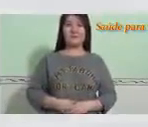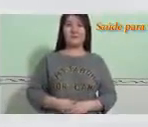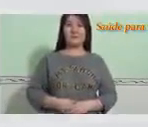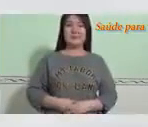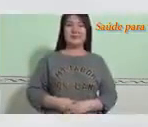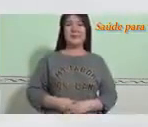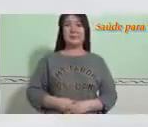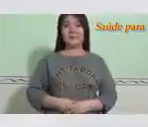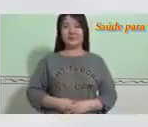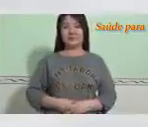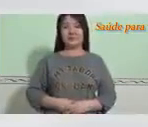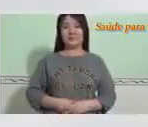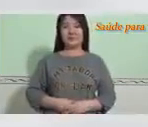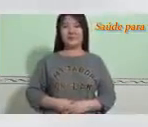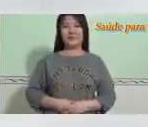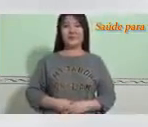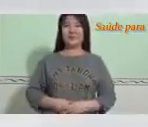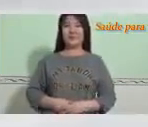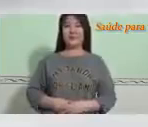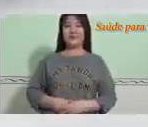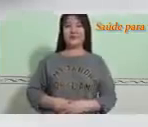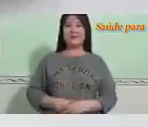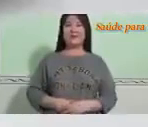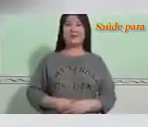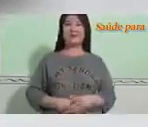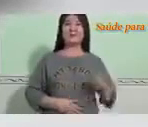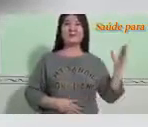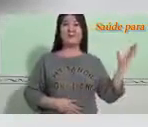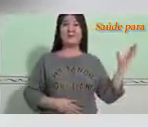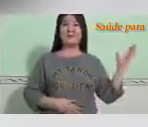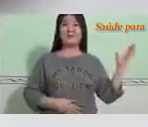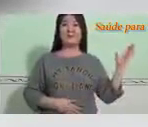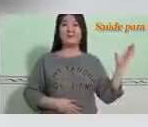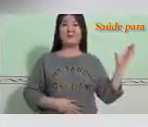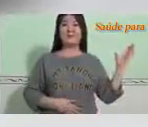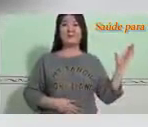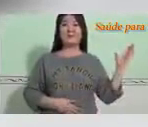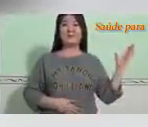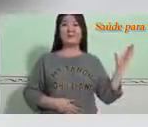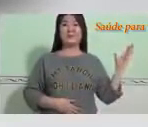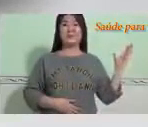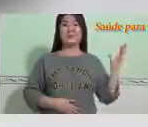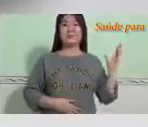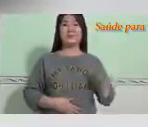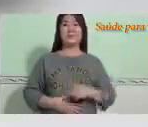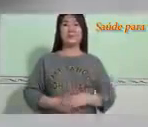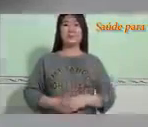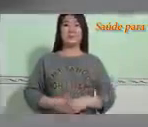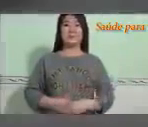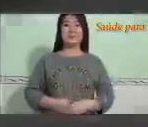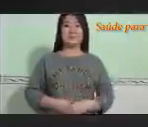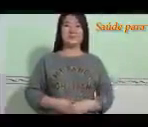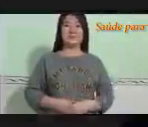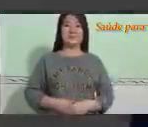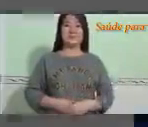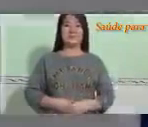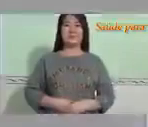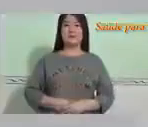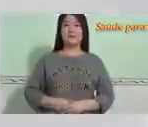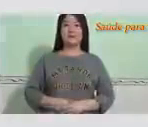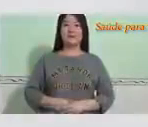fica bloqueada por um coágulo, vírgula, podendo causar lesões sérias, vírgula, com sintomas como dor forte ao